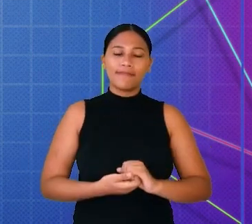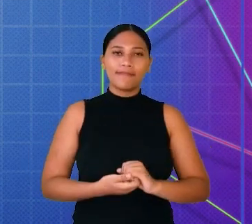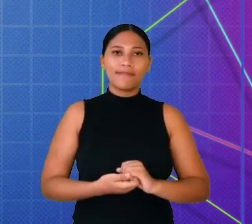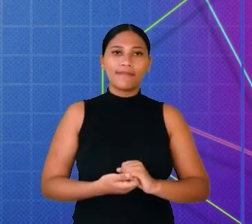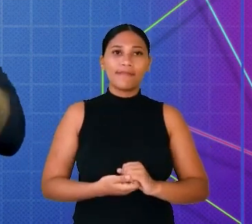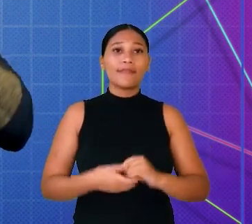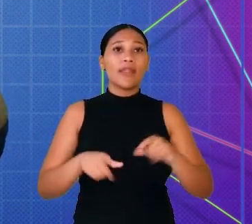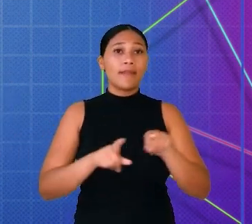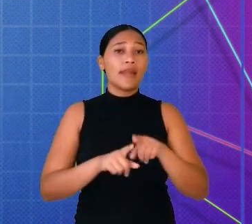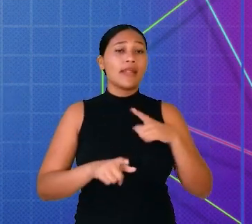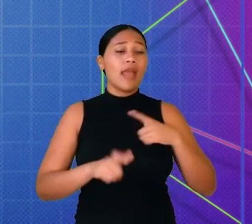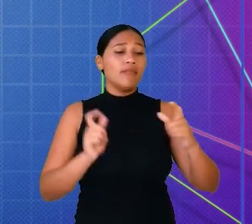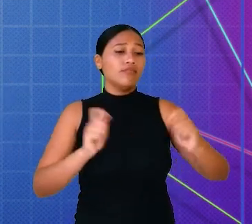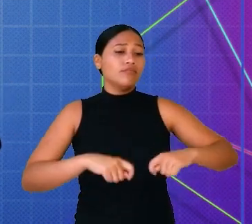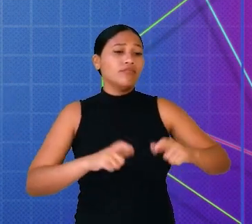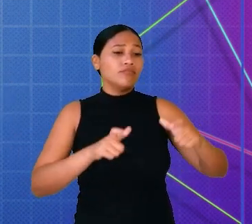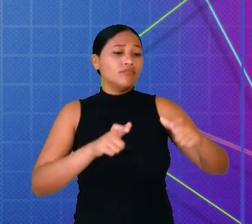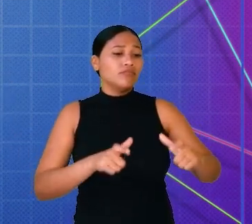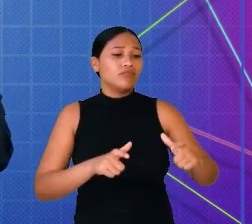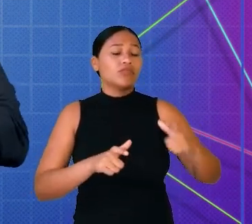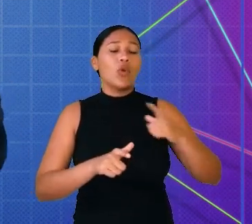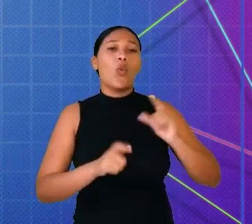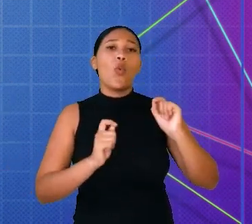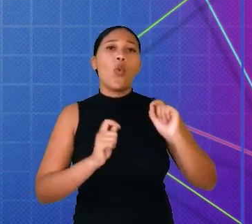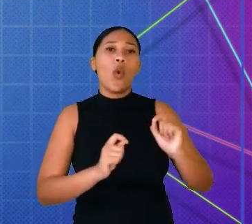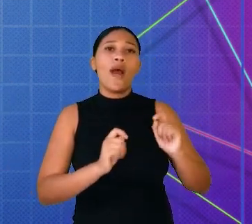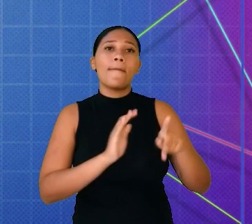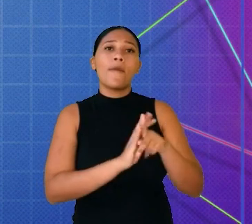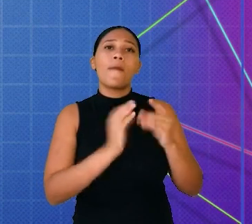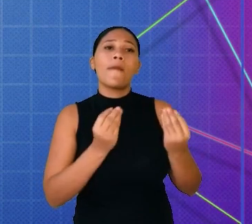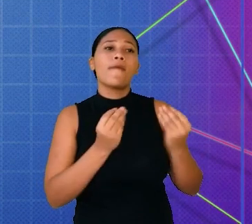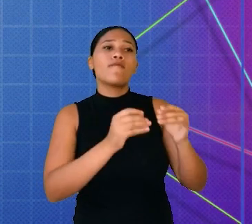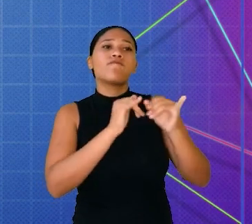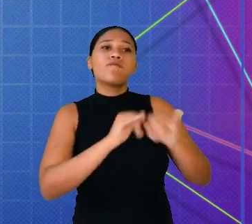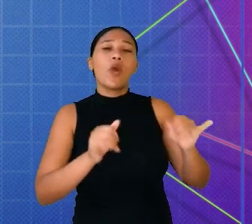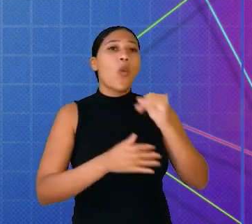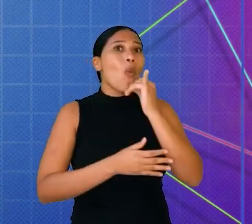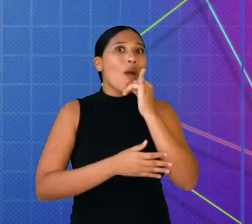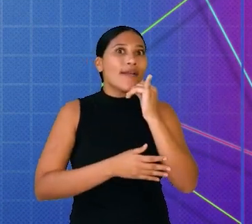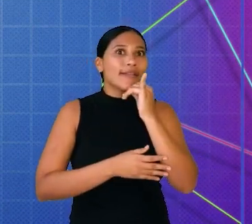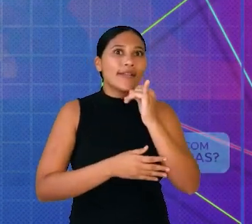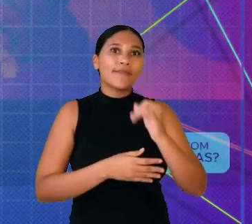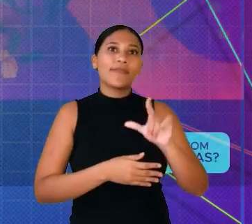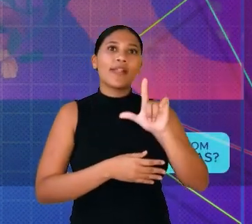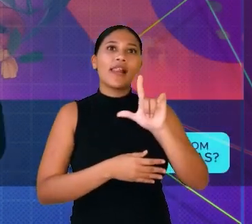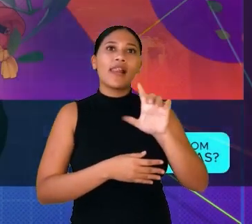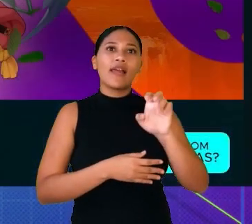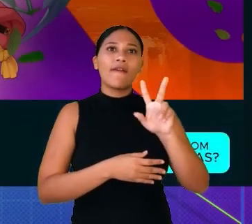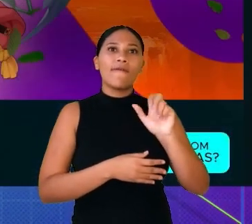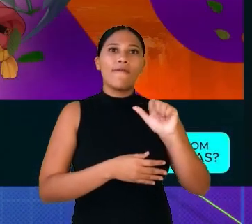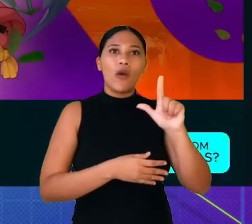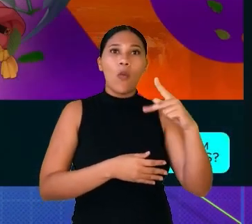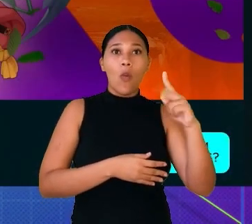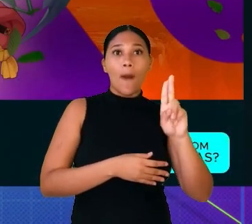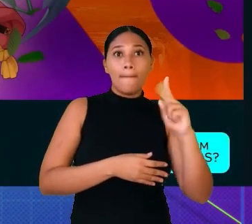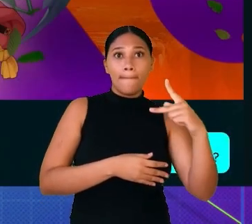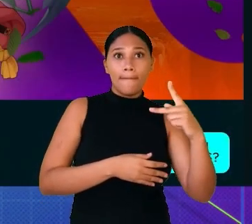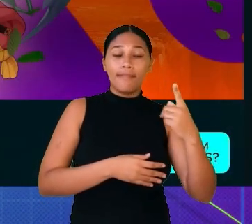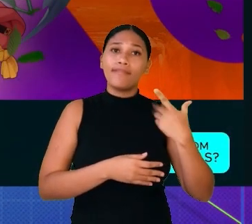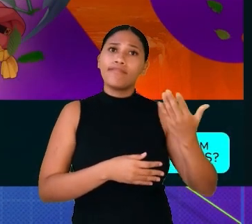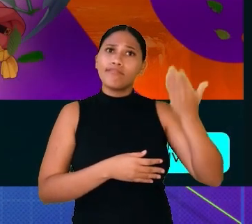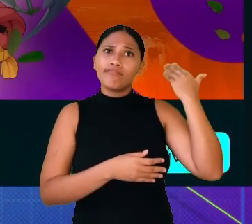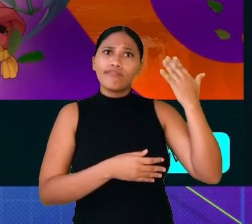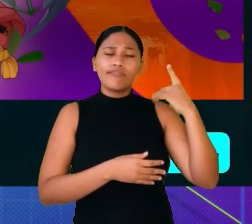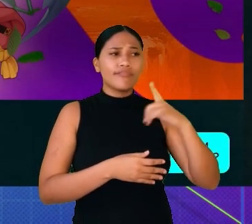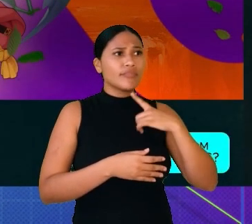mercado, tendo também espaço para organizações que estariam colocando os títulos no ar, como nós temos o exemplo da Level Up, que algum tempo